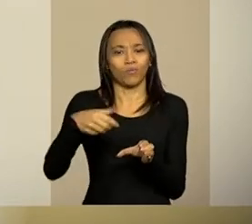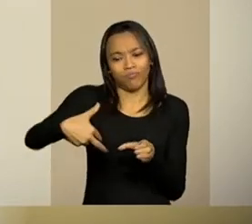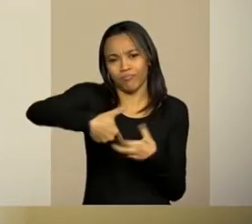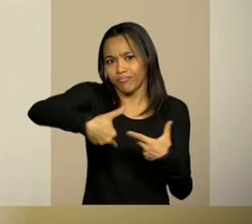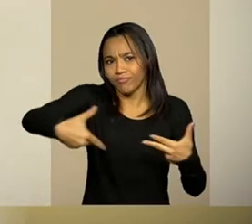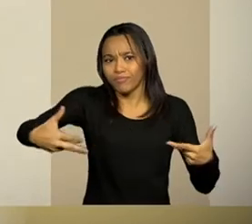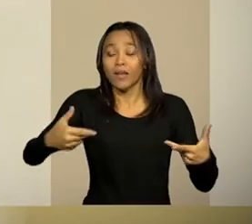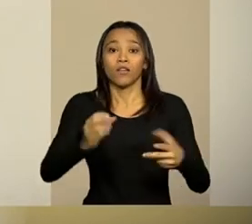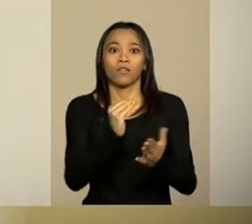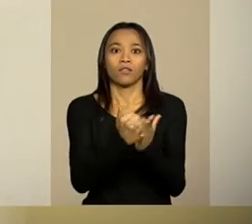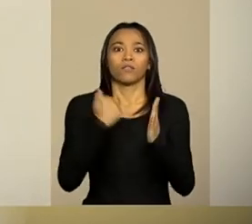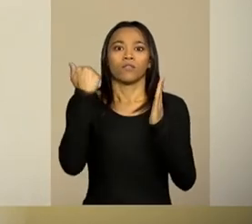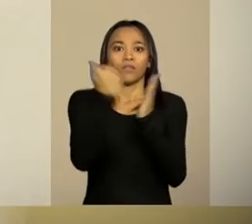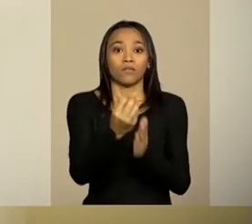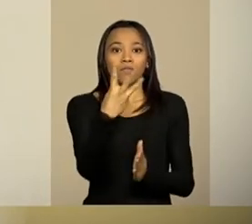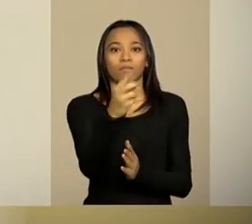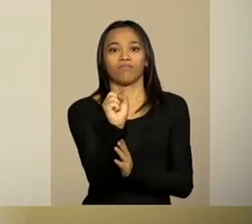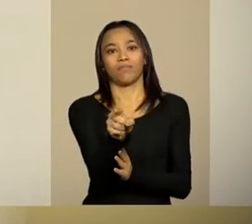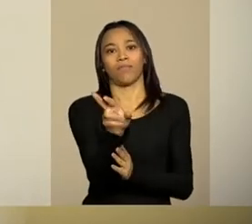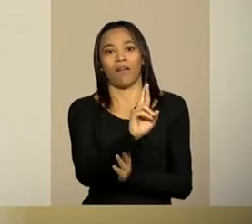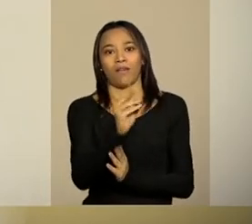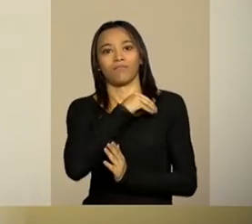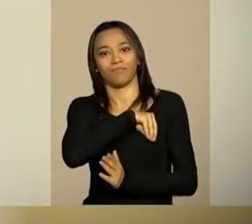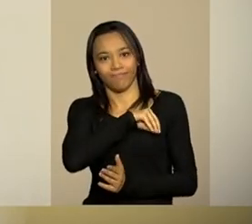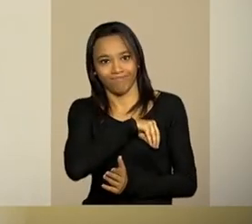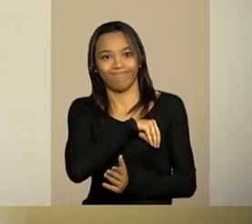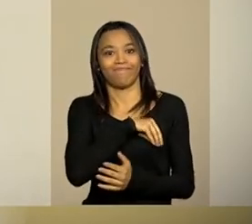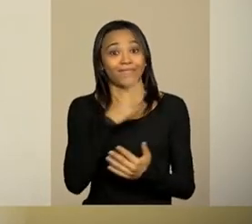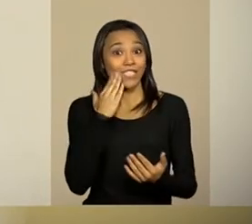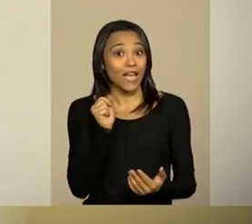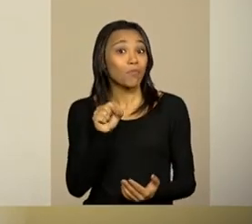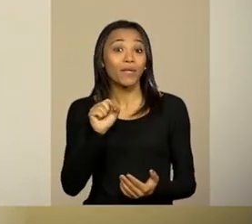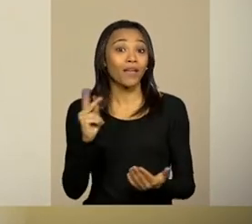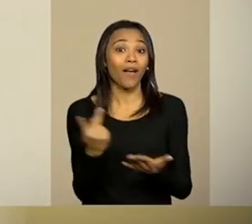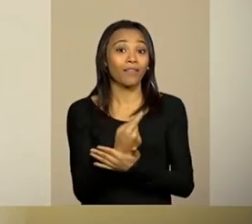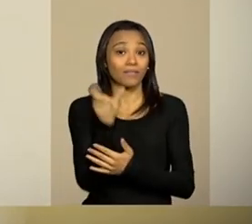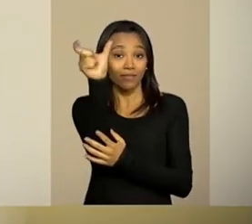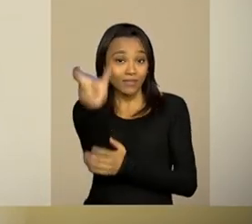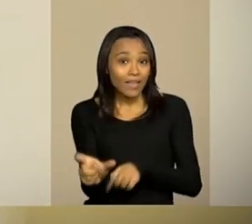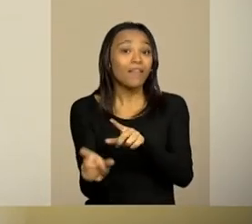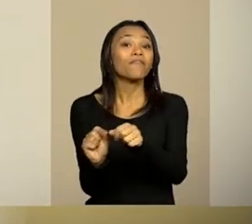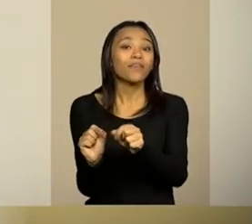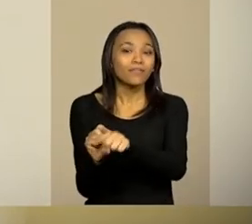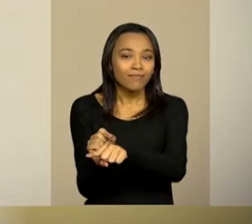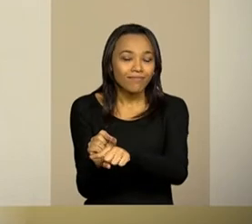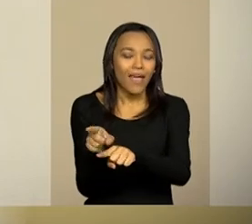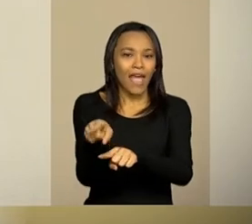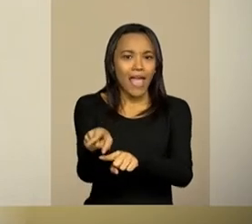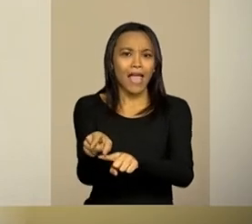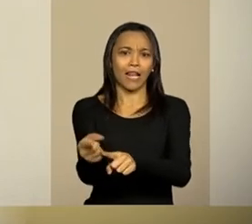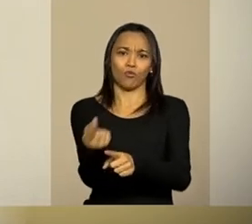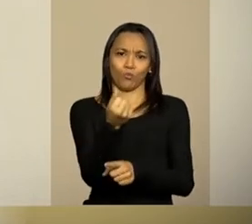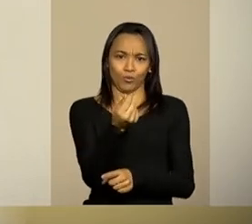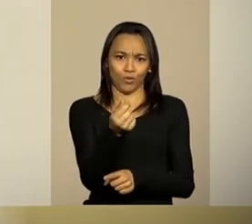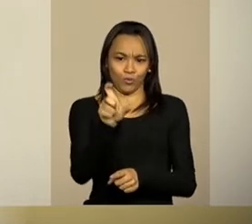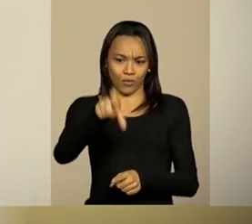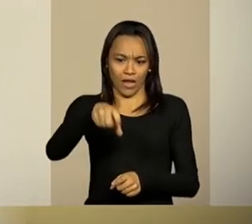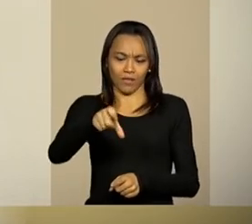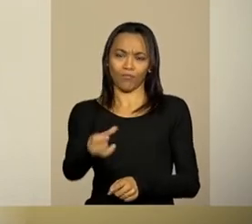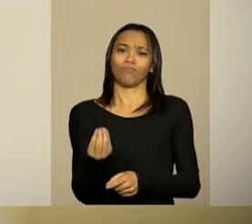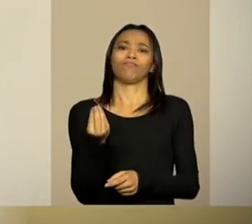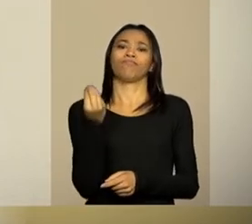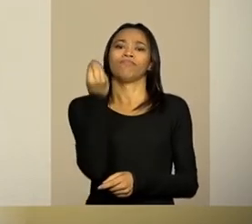renda da família passou para r$ 3000 aí Luciano sabe o que a Maria dos Anjos fez ela devolvo o